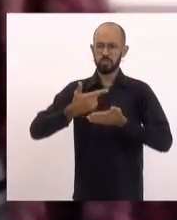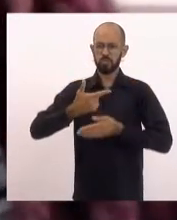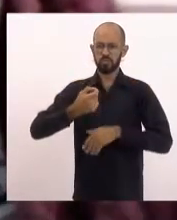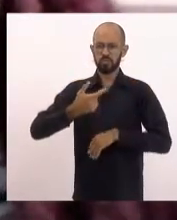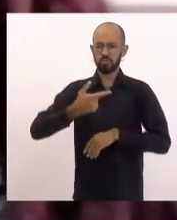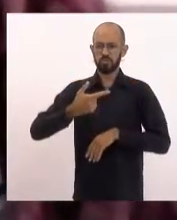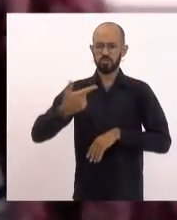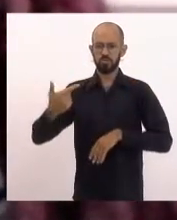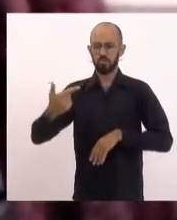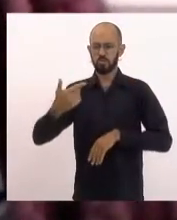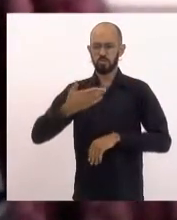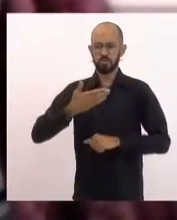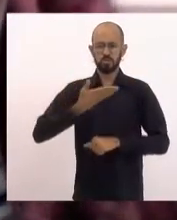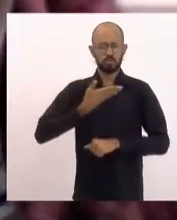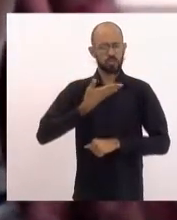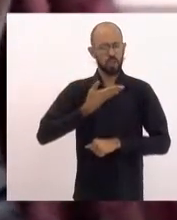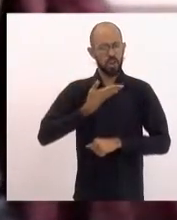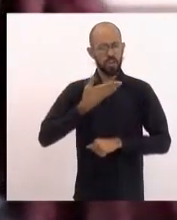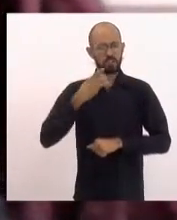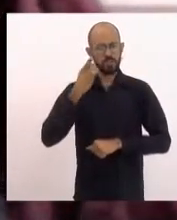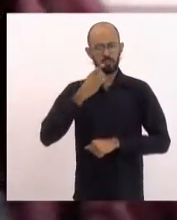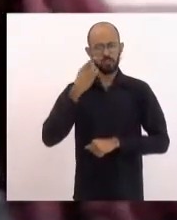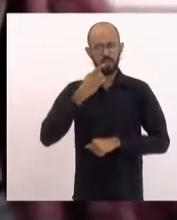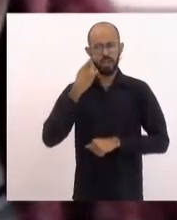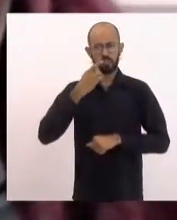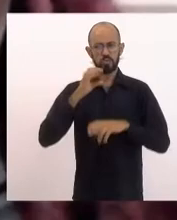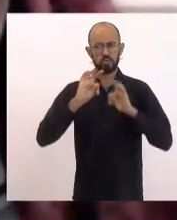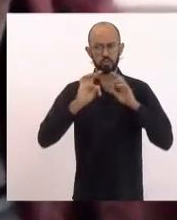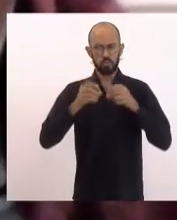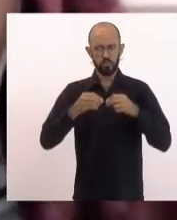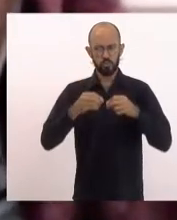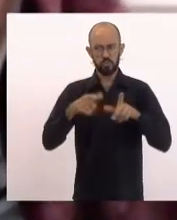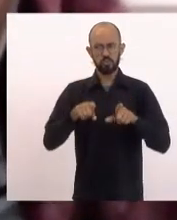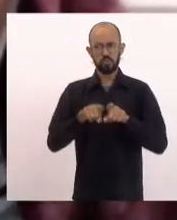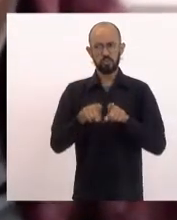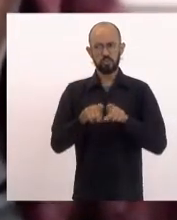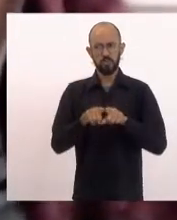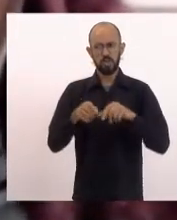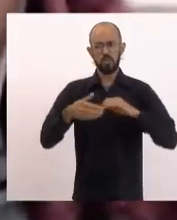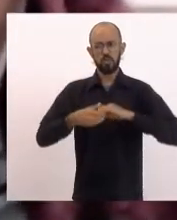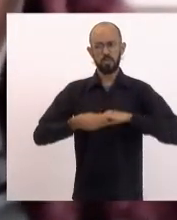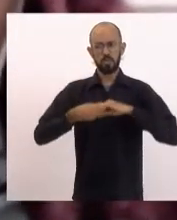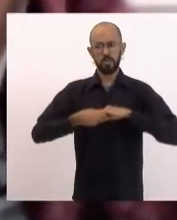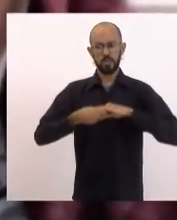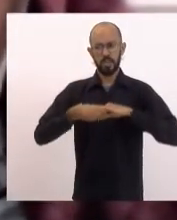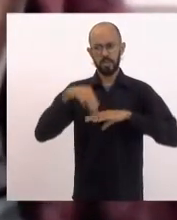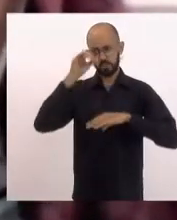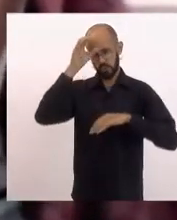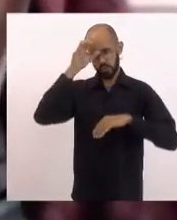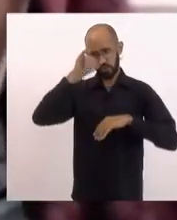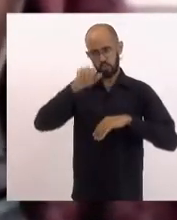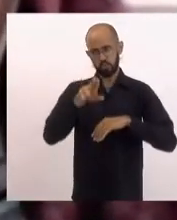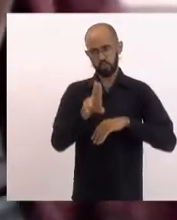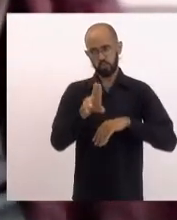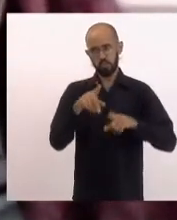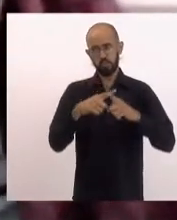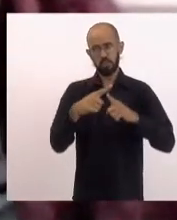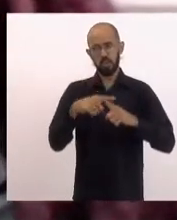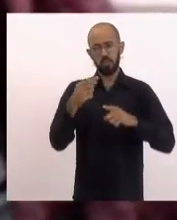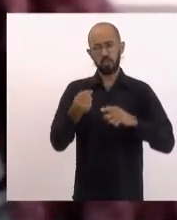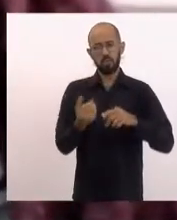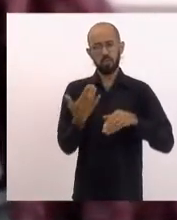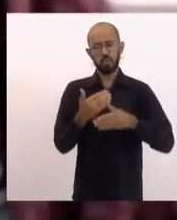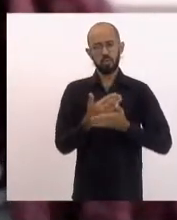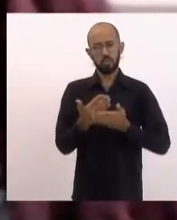colegas, queridas deputadas e deputados. Saudar mais uma vez a Tia Ju. Quando esse projeto veio à pauta